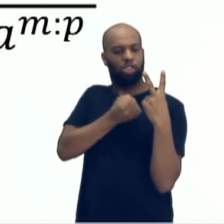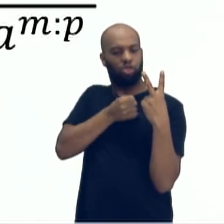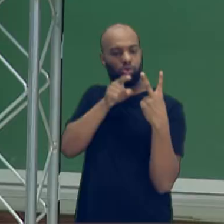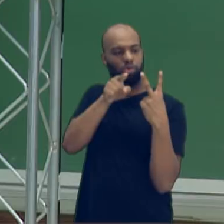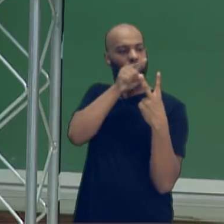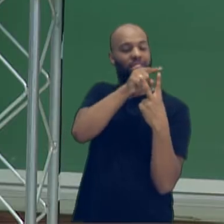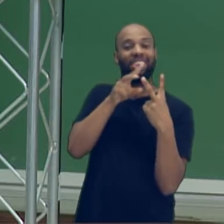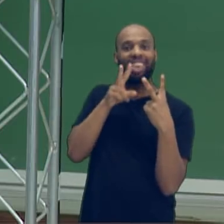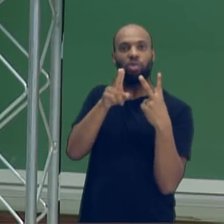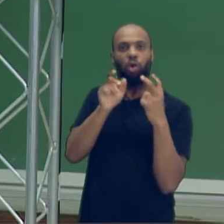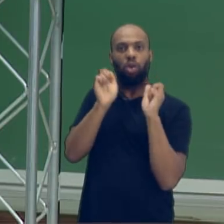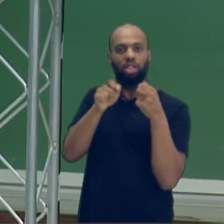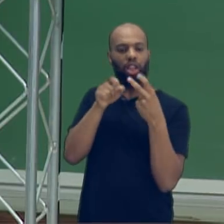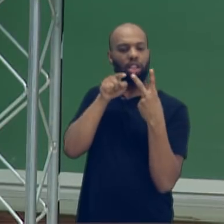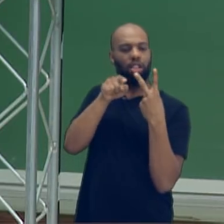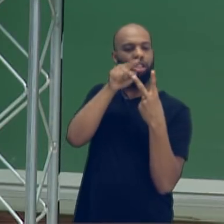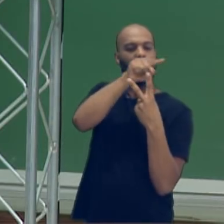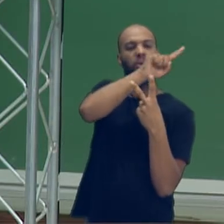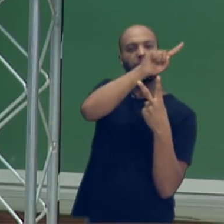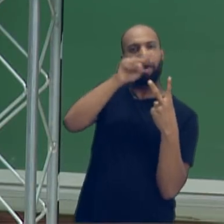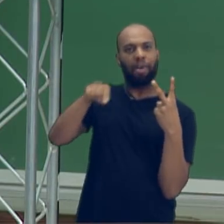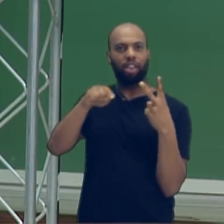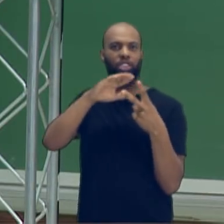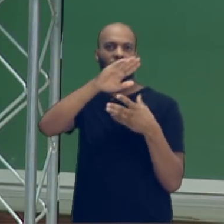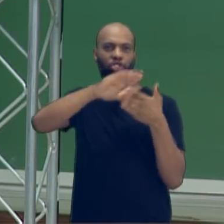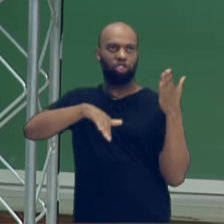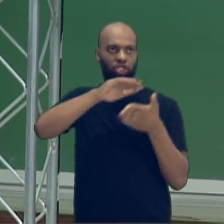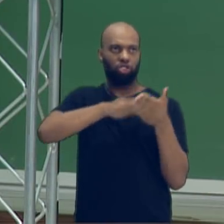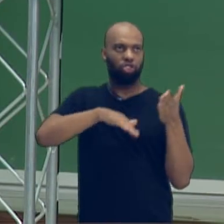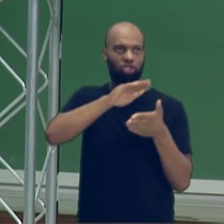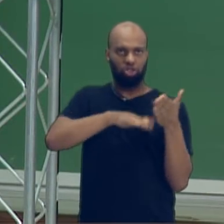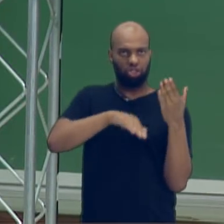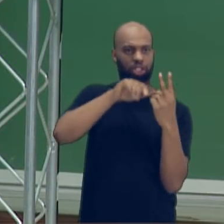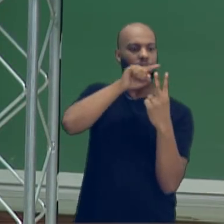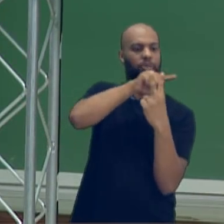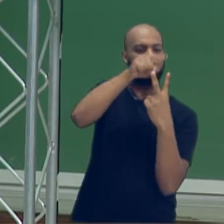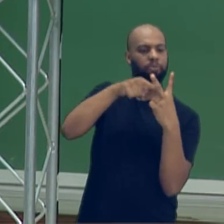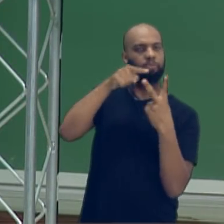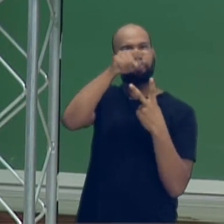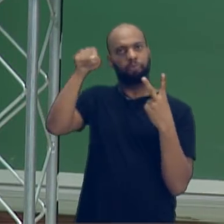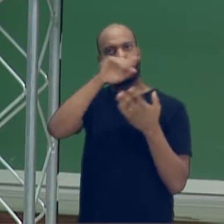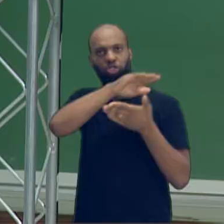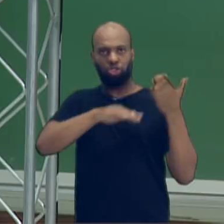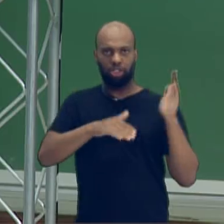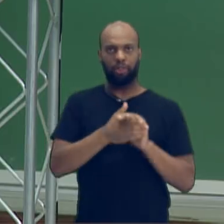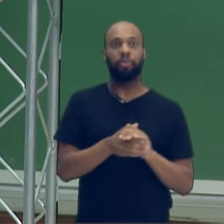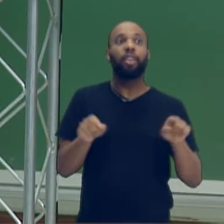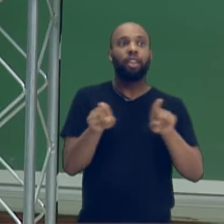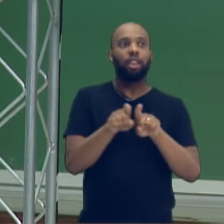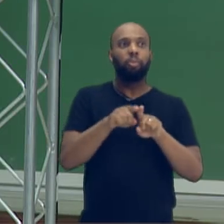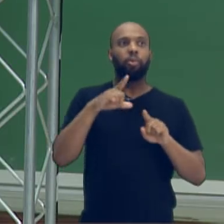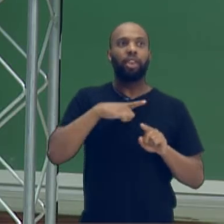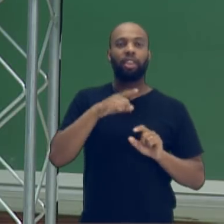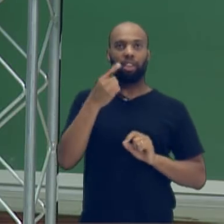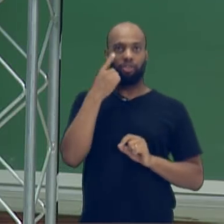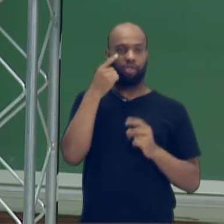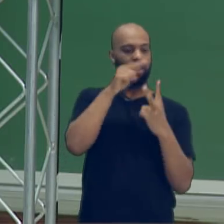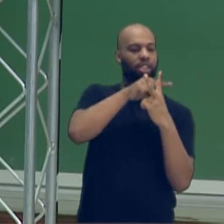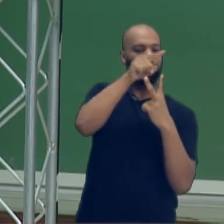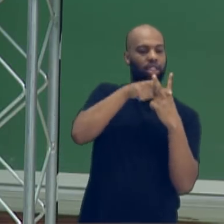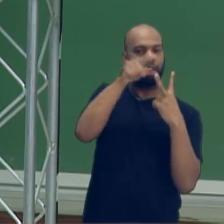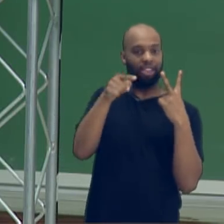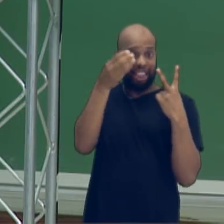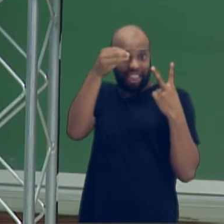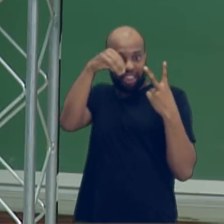bem que nós podemos simplificar, obtendo somente o número que está dentro do radical. A mesma coisa quando eu tenho uma raiz de uma